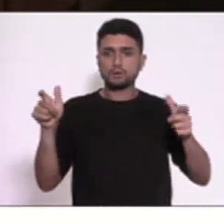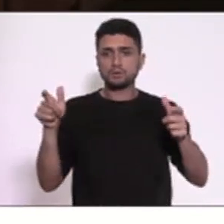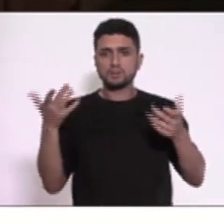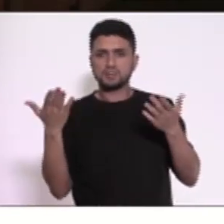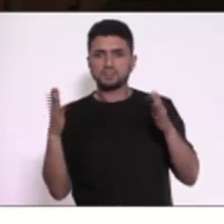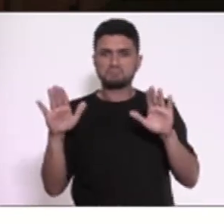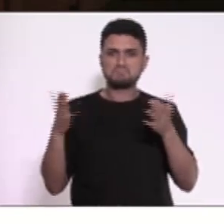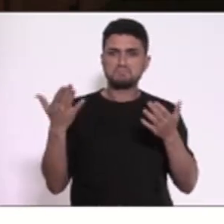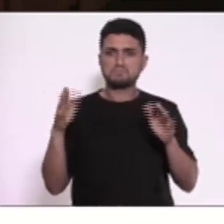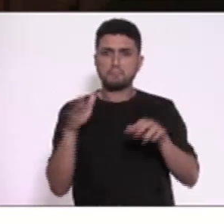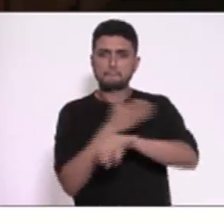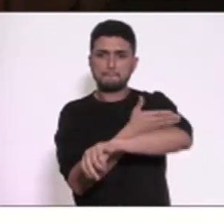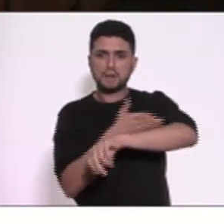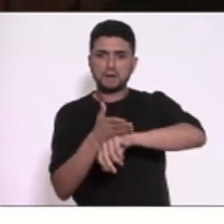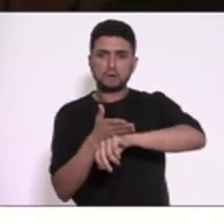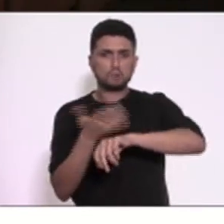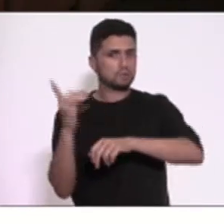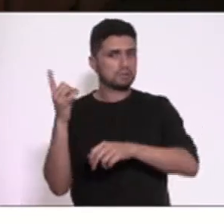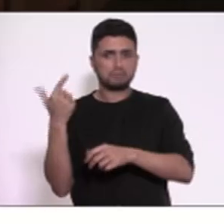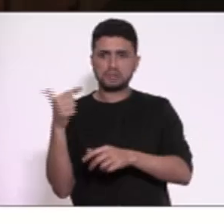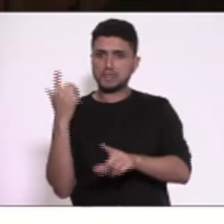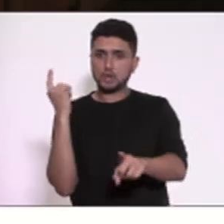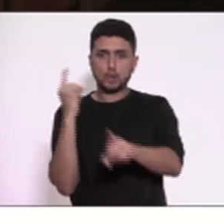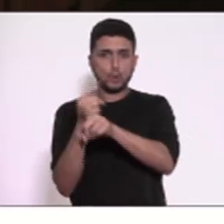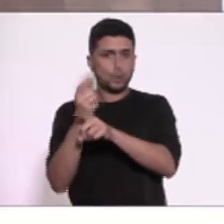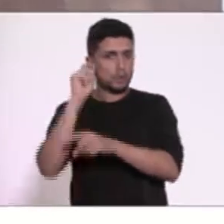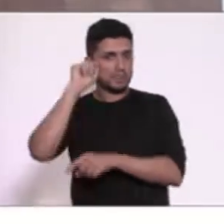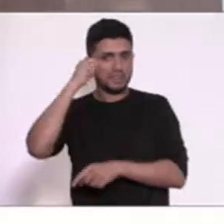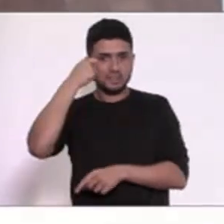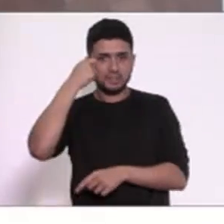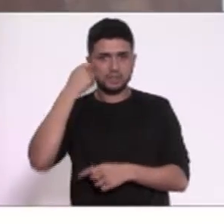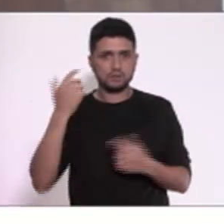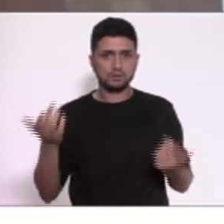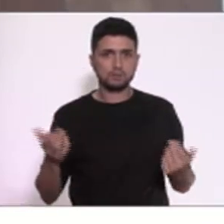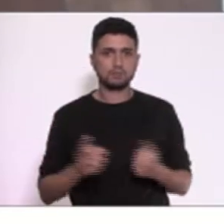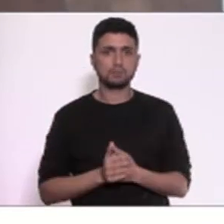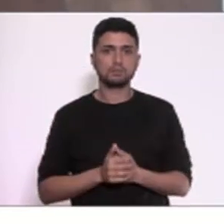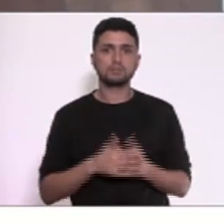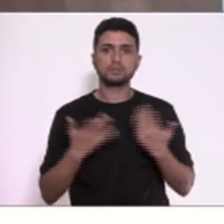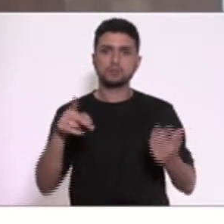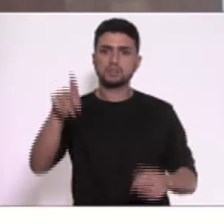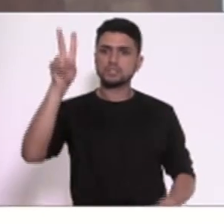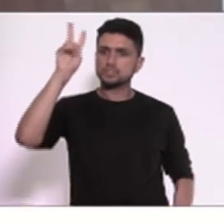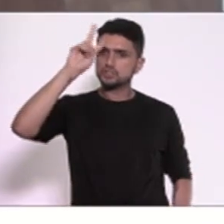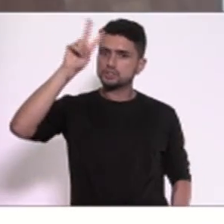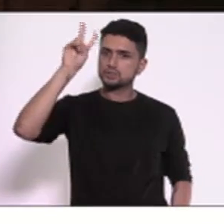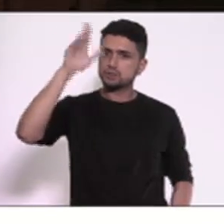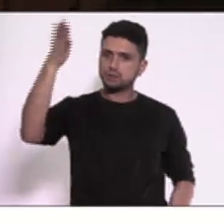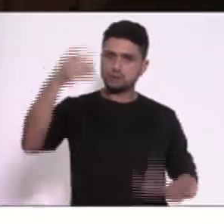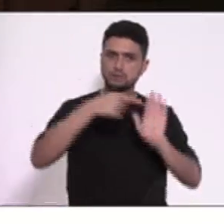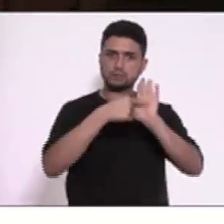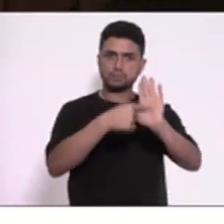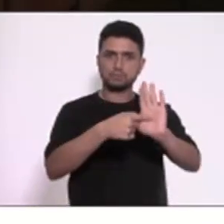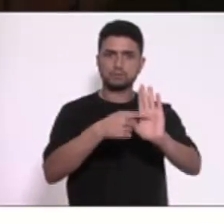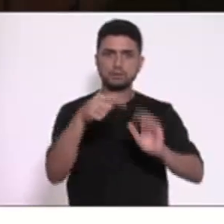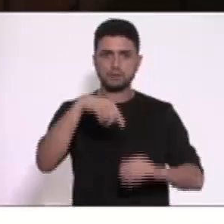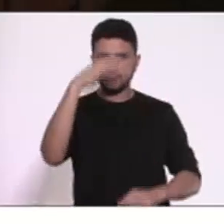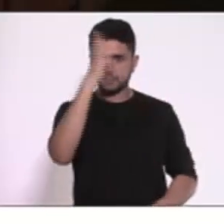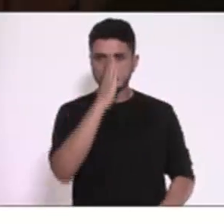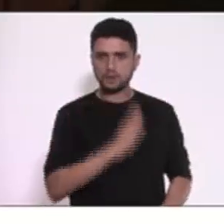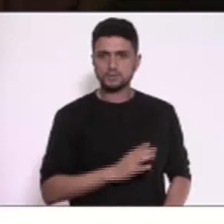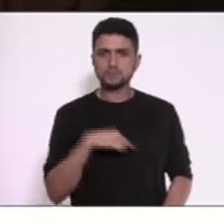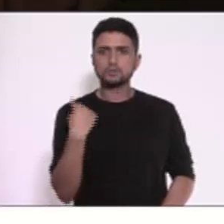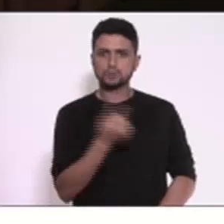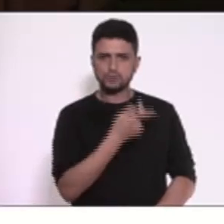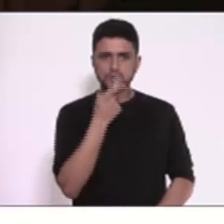ou 2 afrodescendentes, mas certamente nenhum negro. Então é desse histórico, é desse Brasil que nós